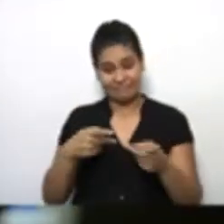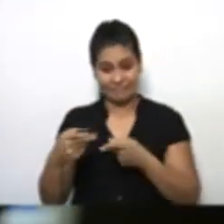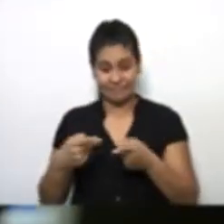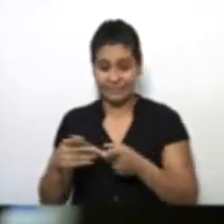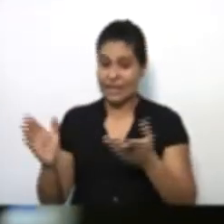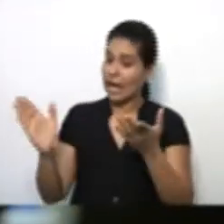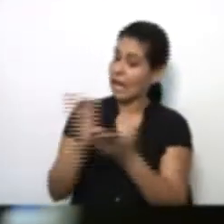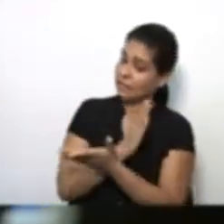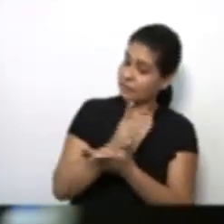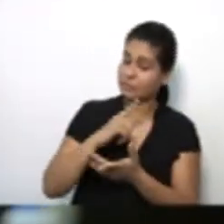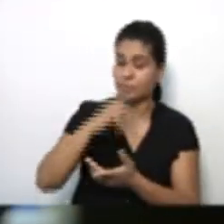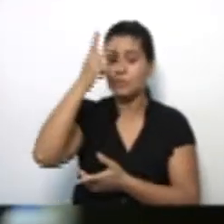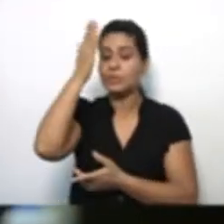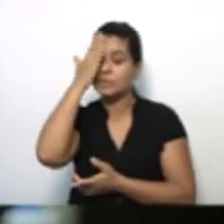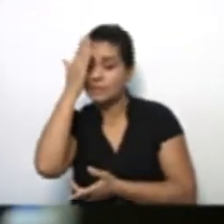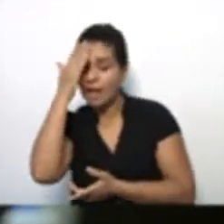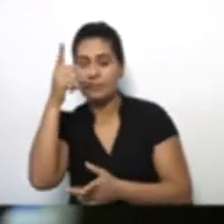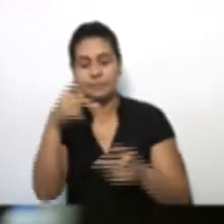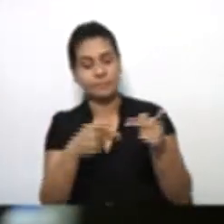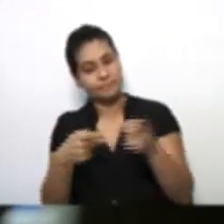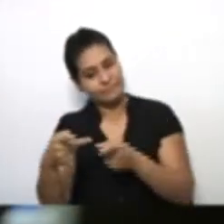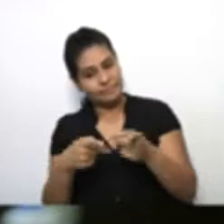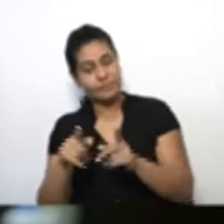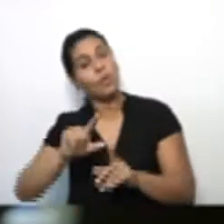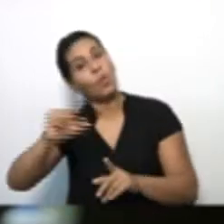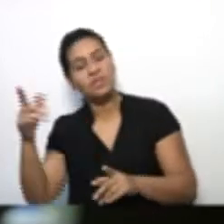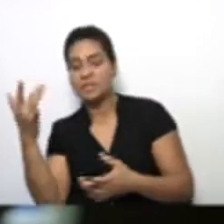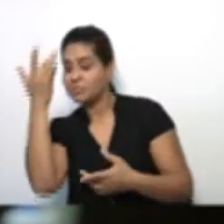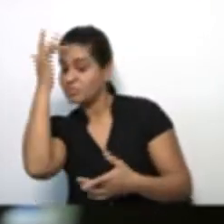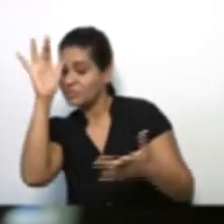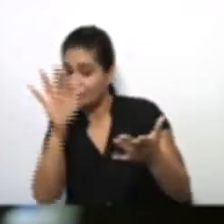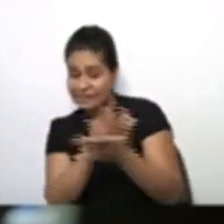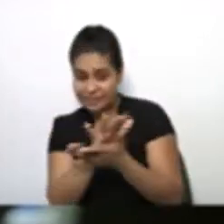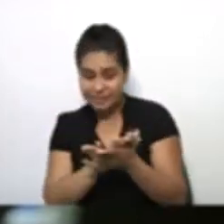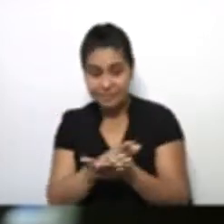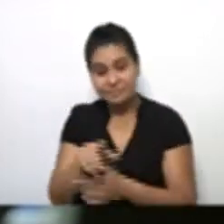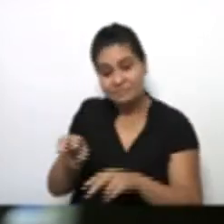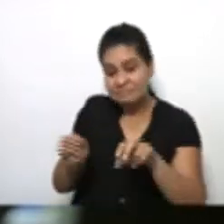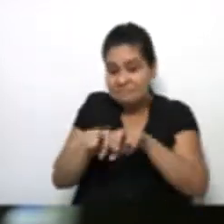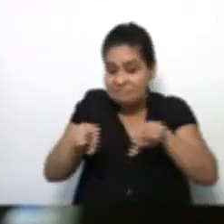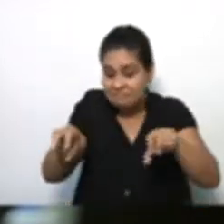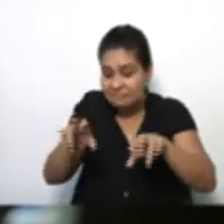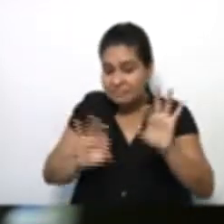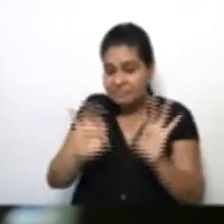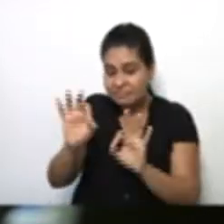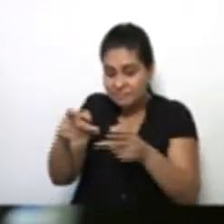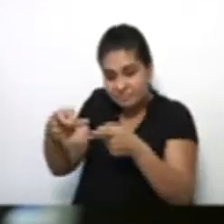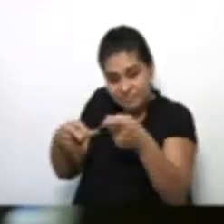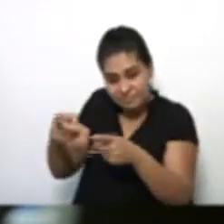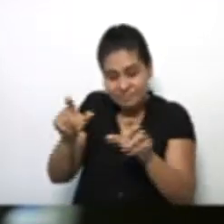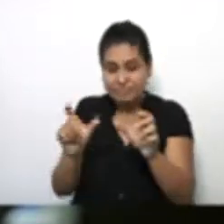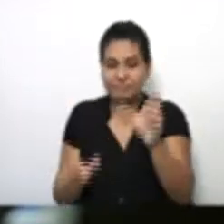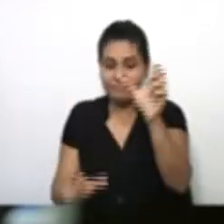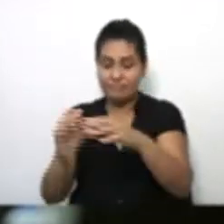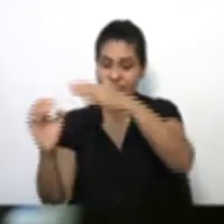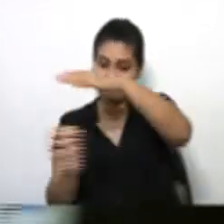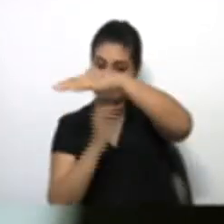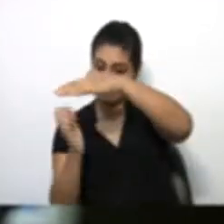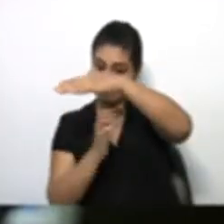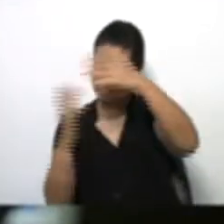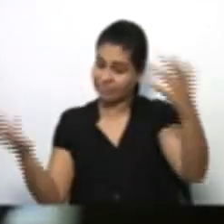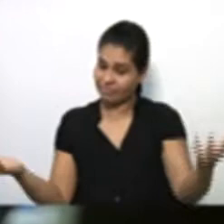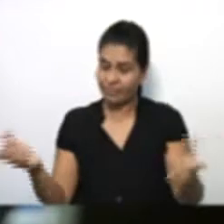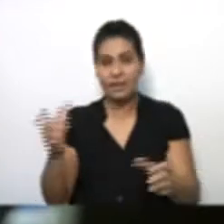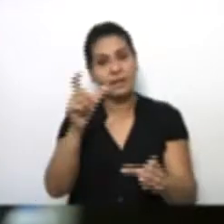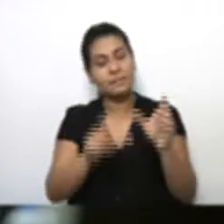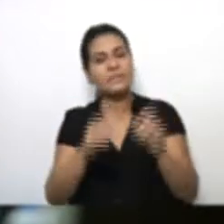Algumas pessoas sabem se planejar, outras nem tanto. Elas aqui, por exemplo, estão fazendo um planejamento empresarial.